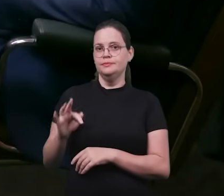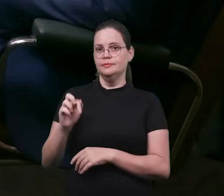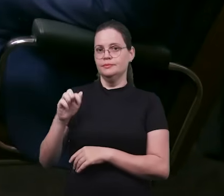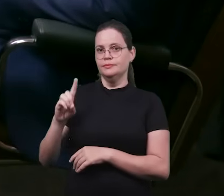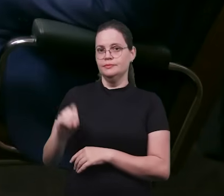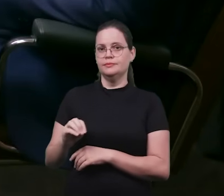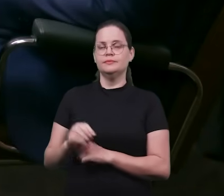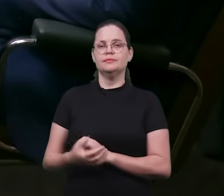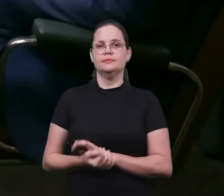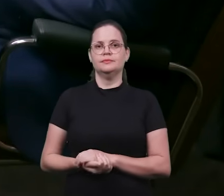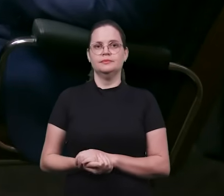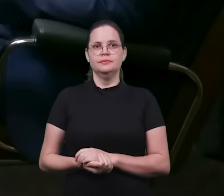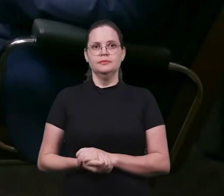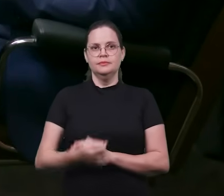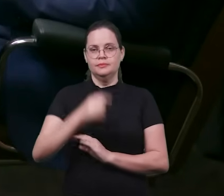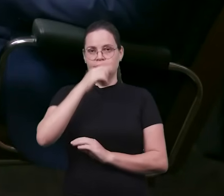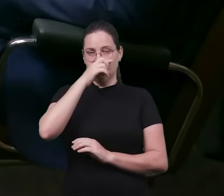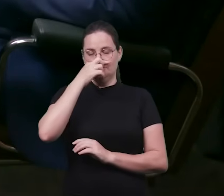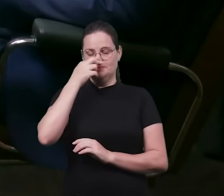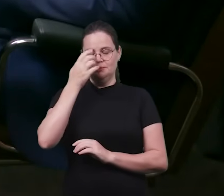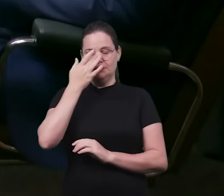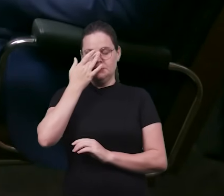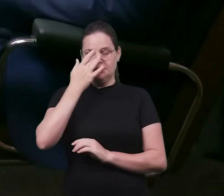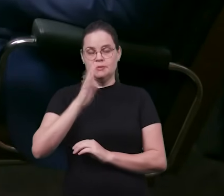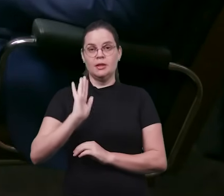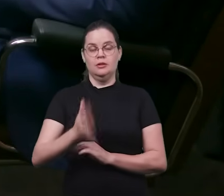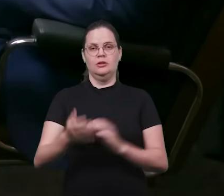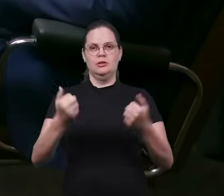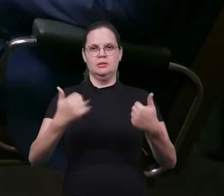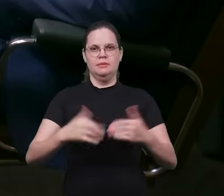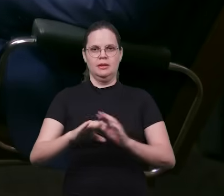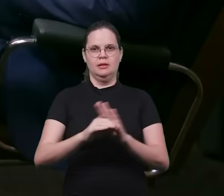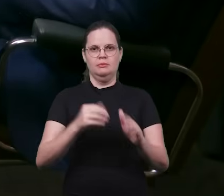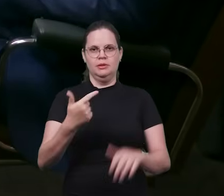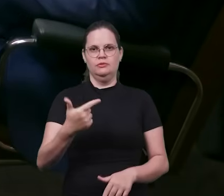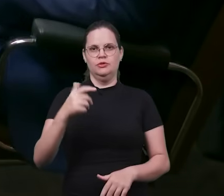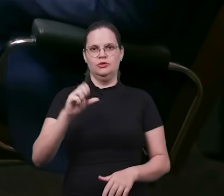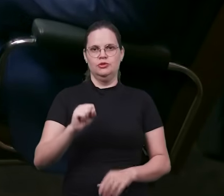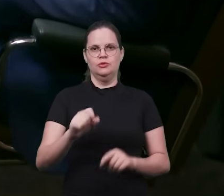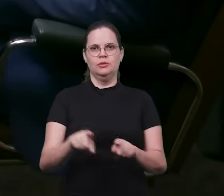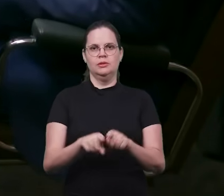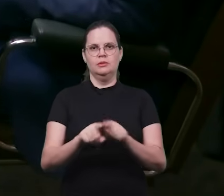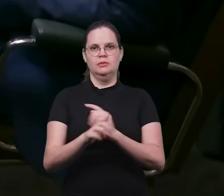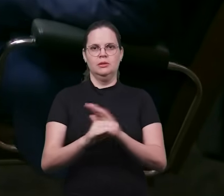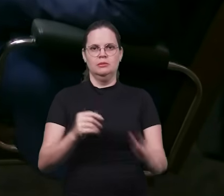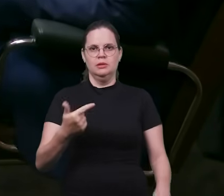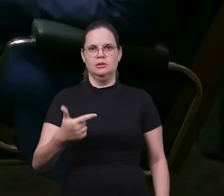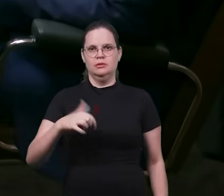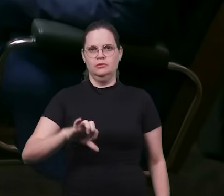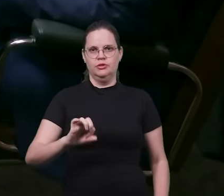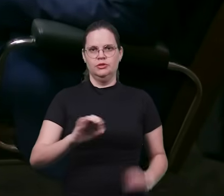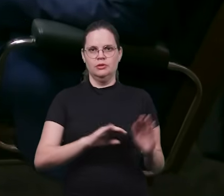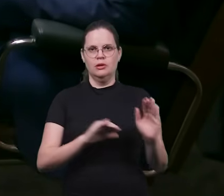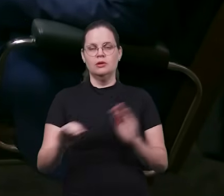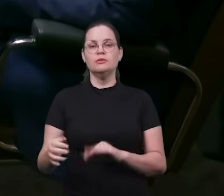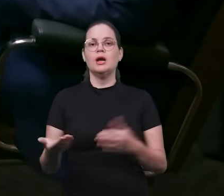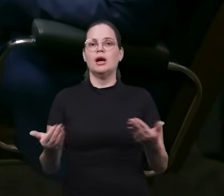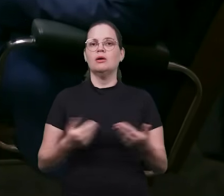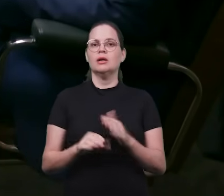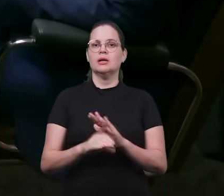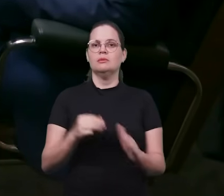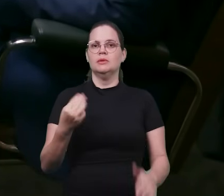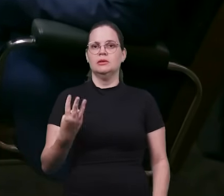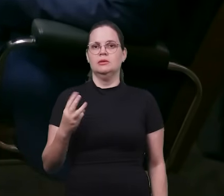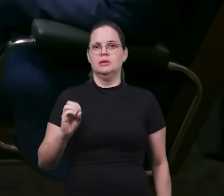temos aqui adiante, nós falamos um pouco aqui do capítulo 28, 29, capítulo 30, há uma